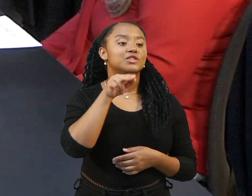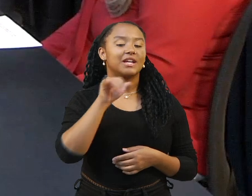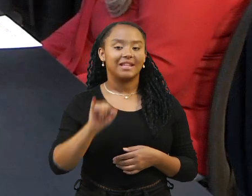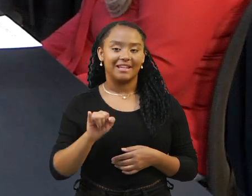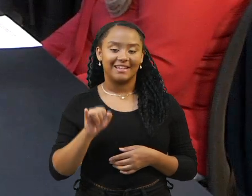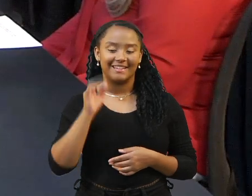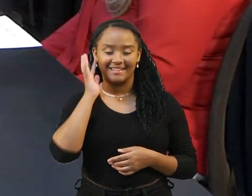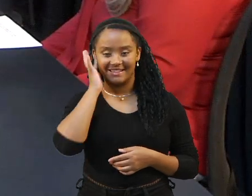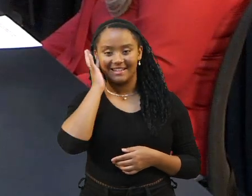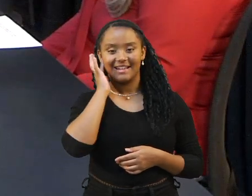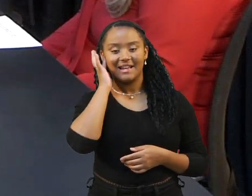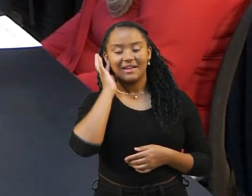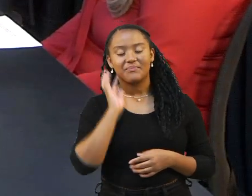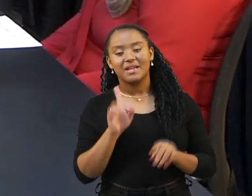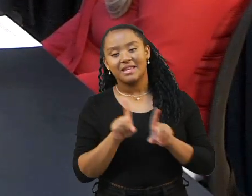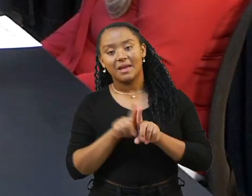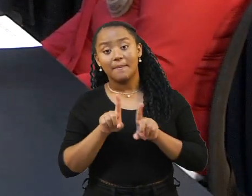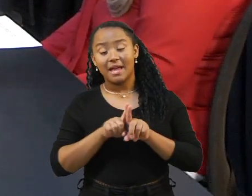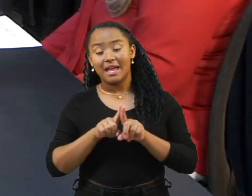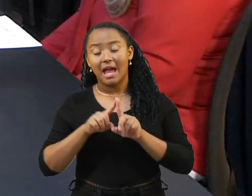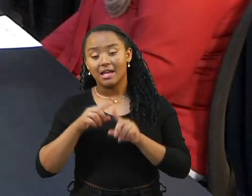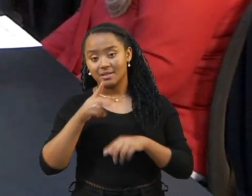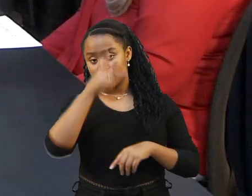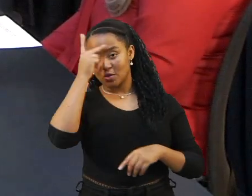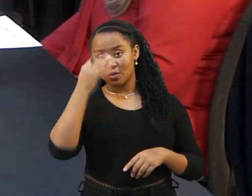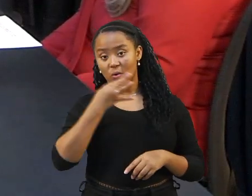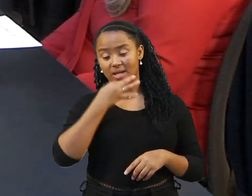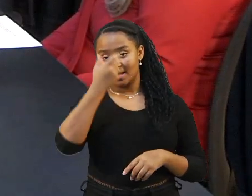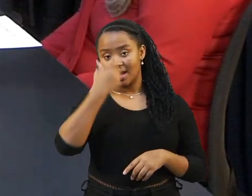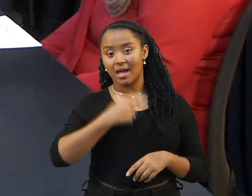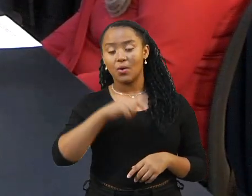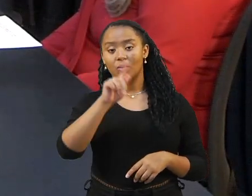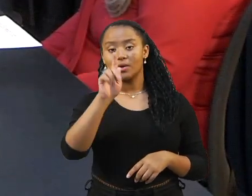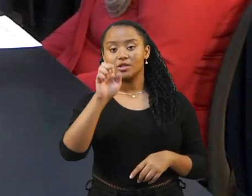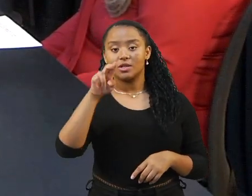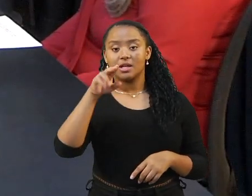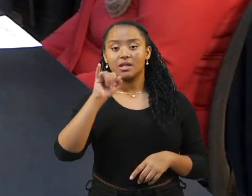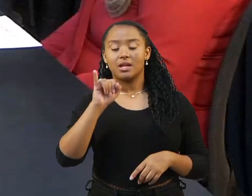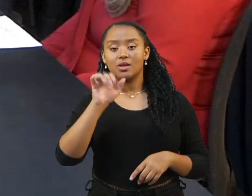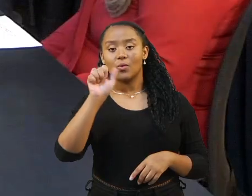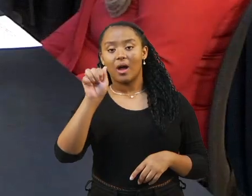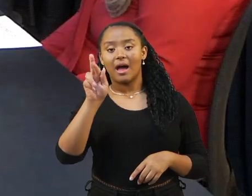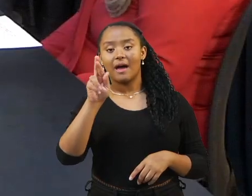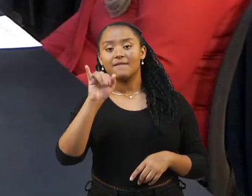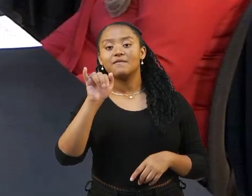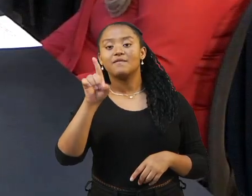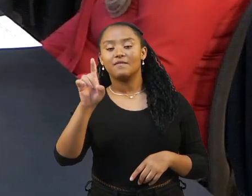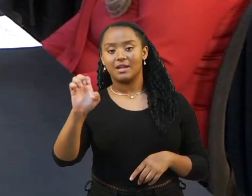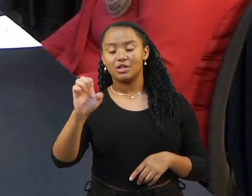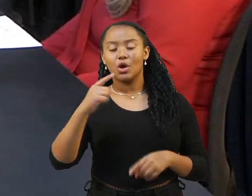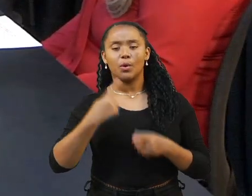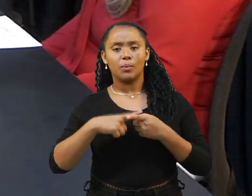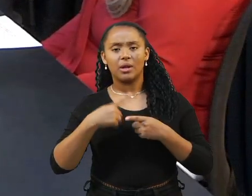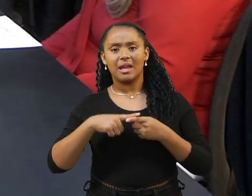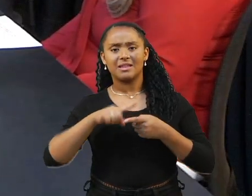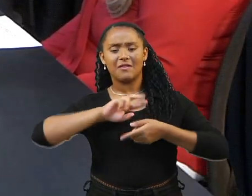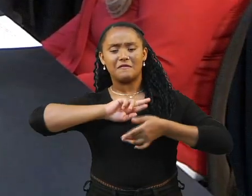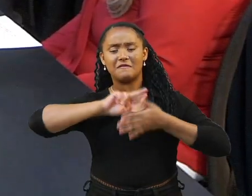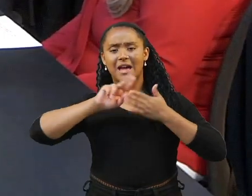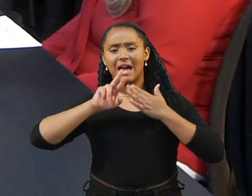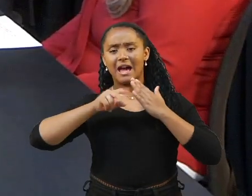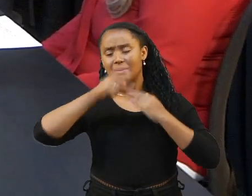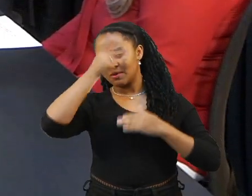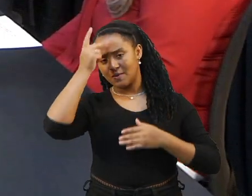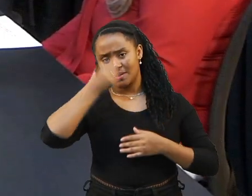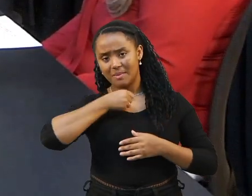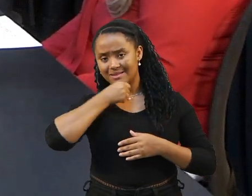era Geni do Afride. Foi o que eu fiquei mais conhecida. Assim, com Entendi. o nome, porque eram muitos idosos, né? Uma média